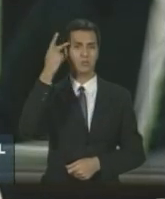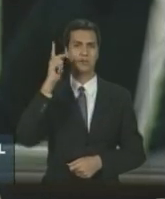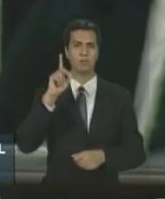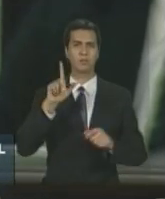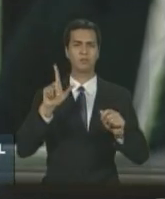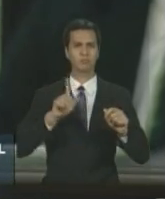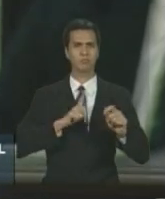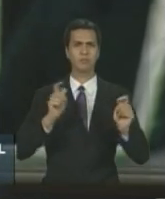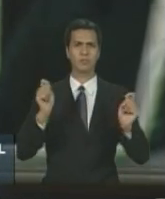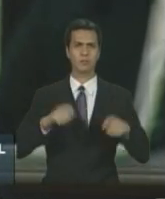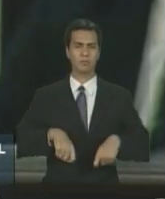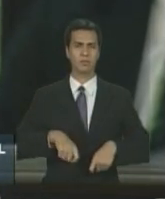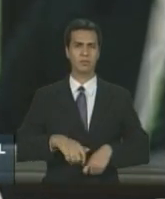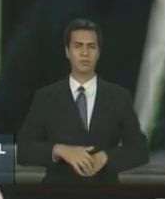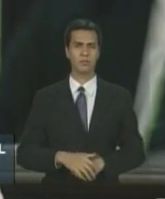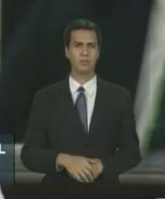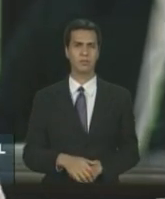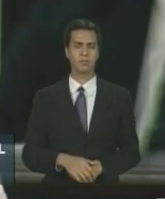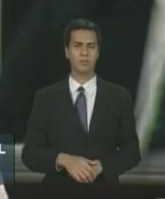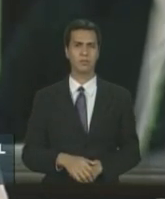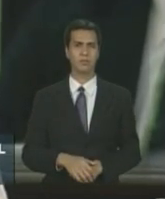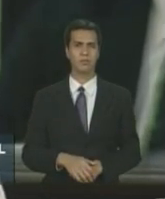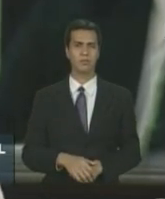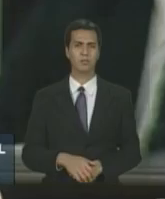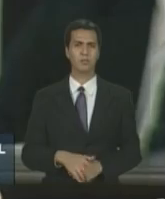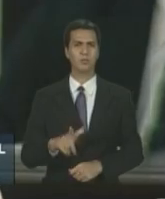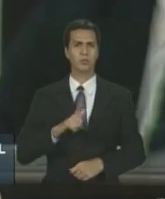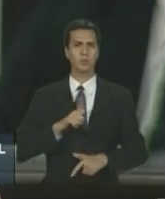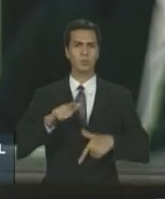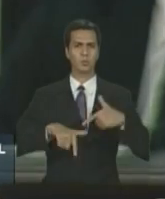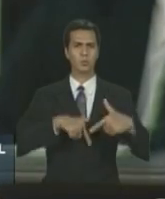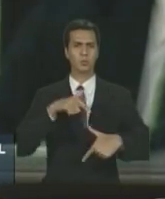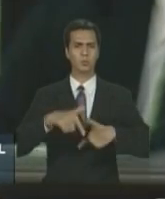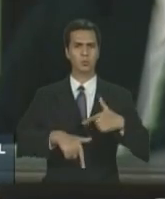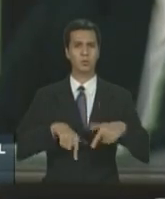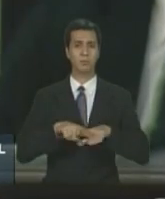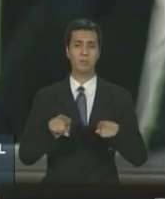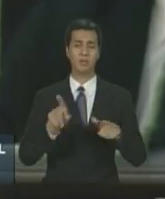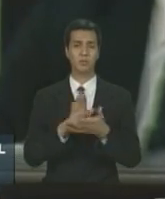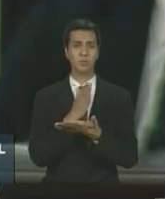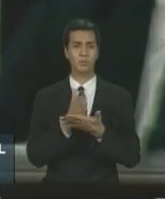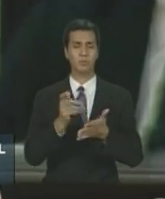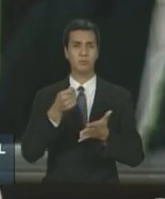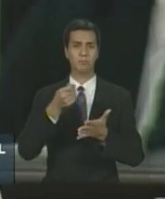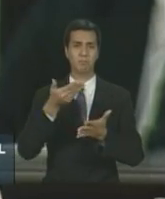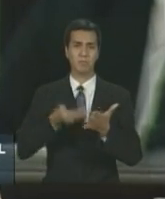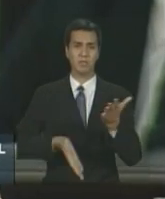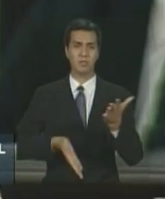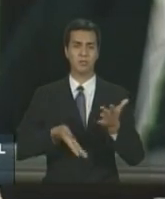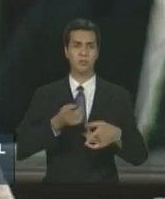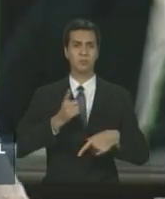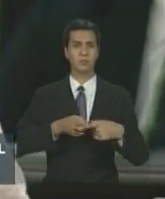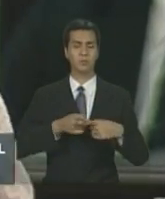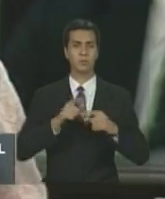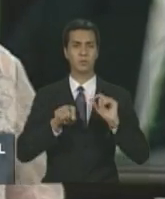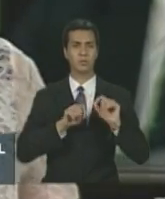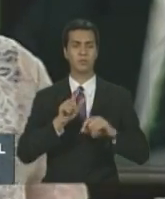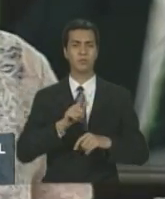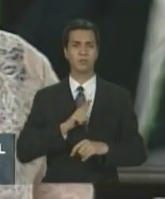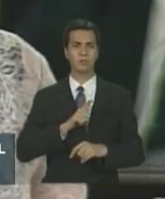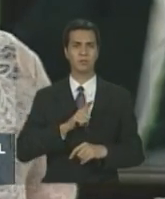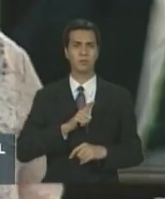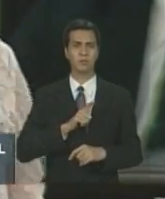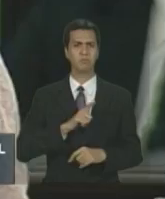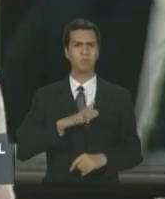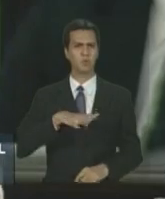alguns momentos, diante de algumas lutas, derrotados, mas que tiveram a cabeça